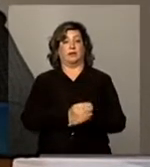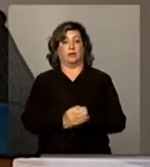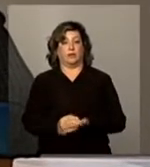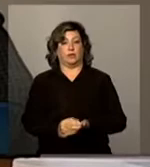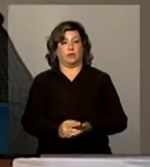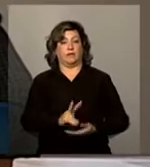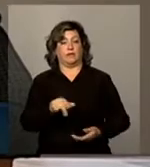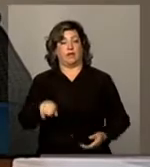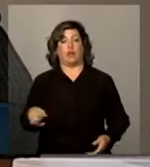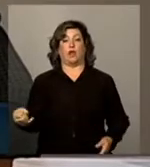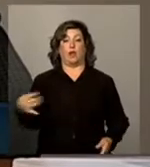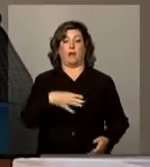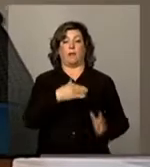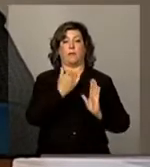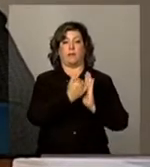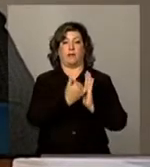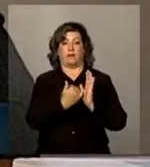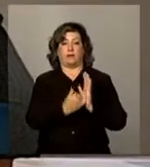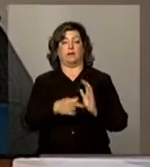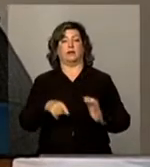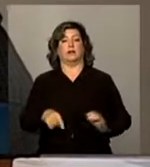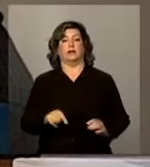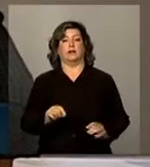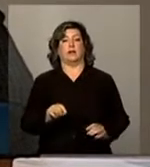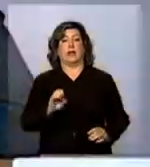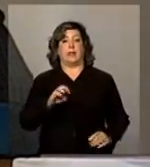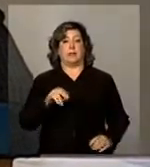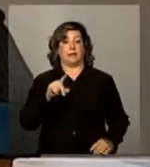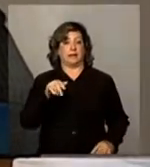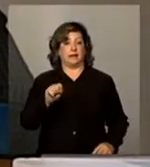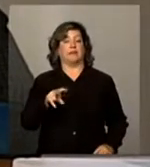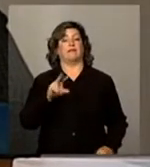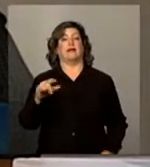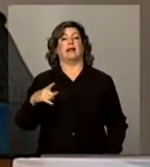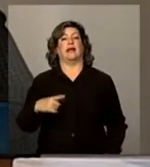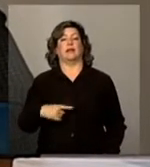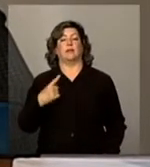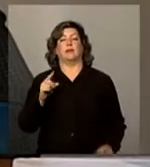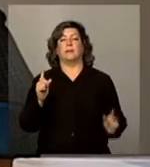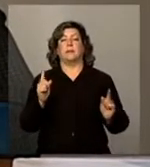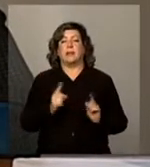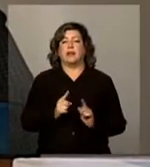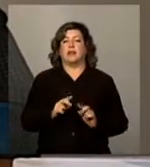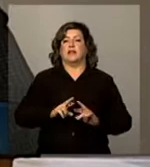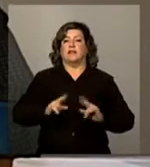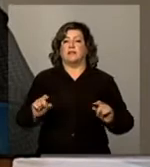dessa nova programação, no caso de emendas, terá uma pequena diferença.